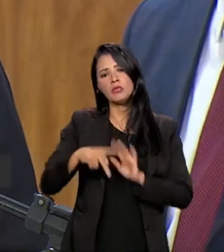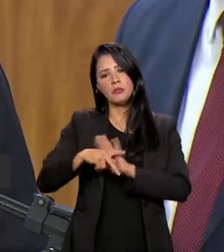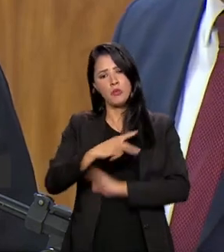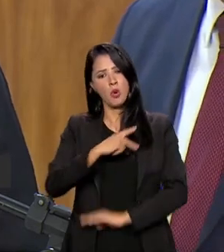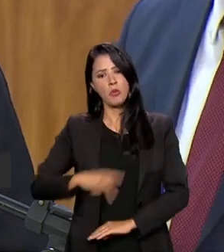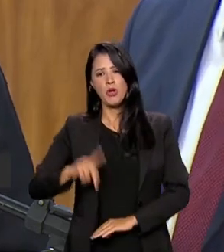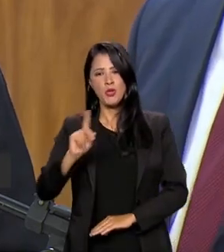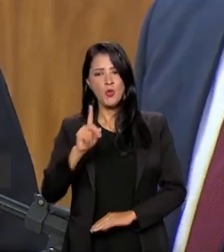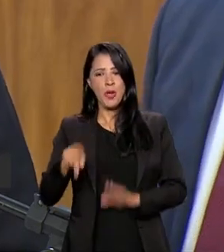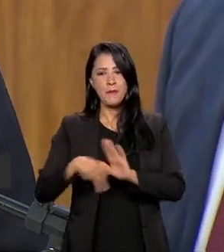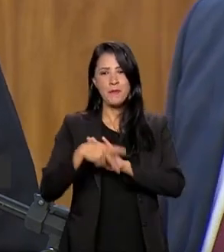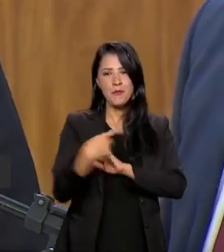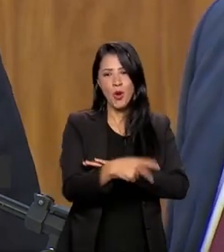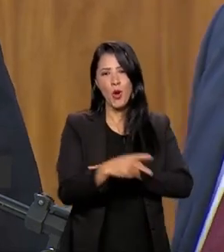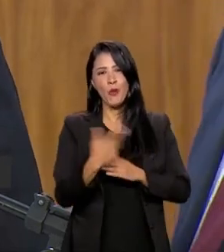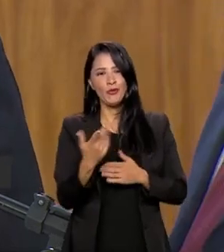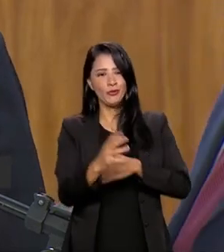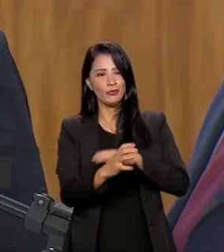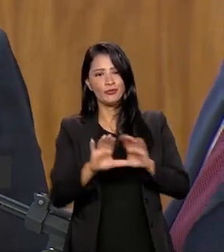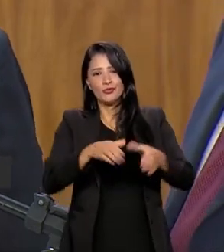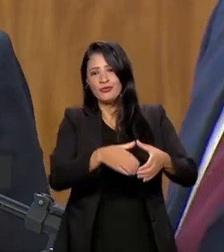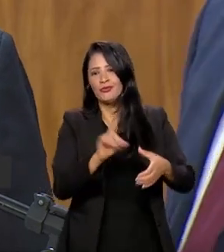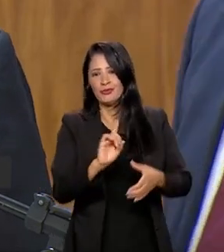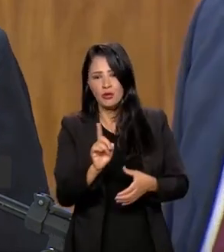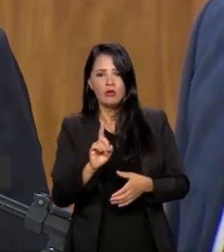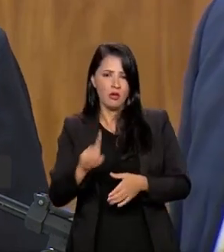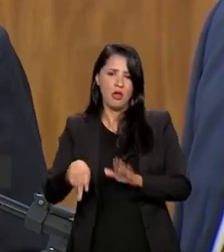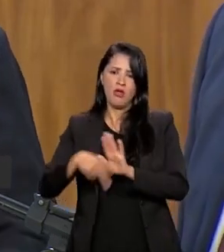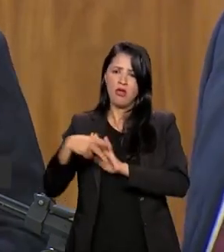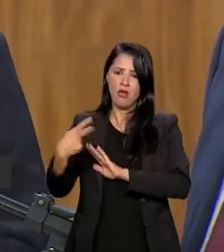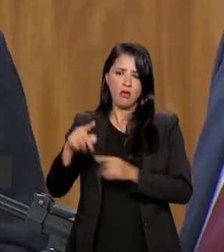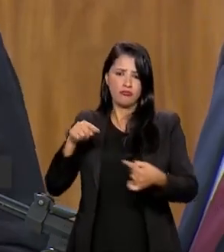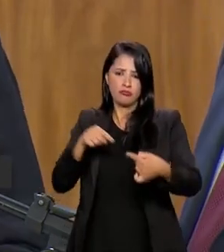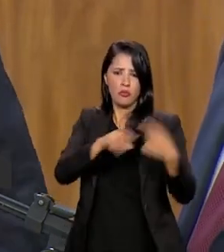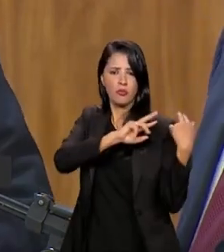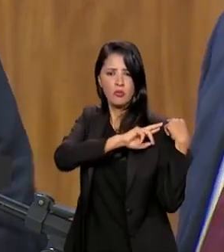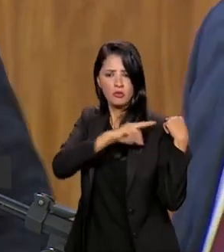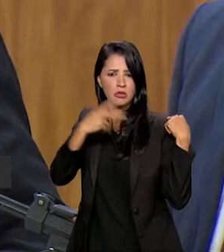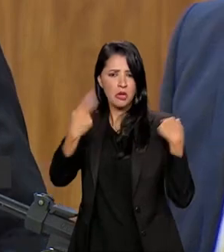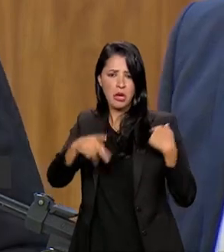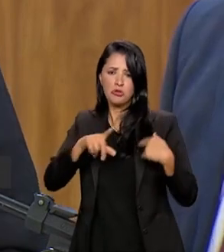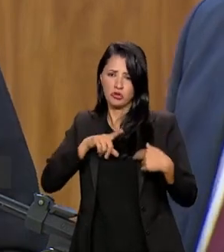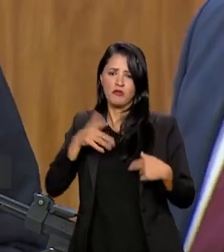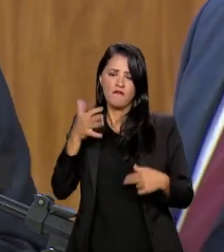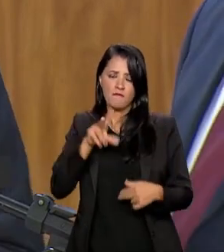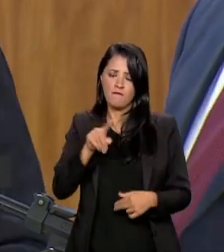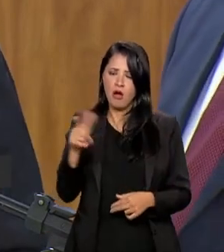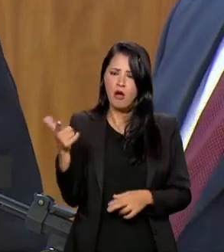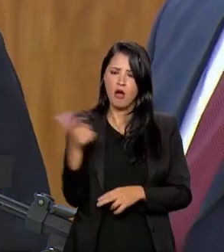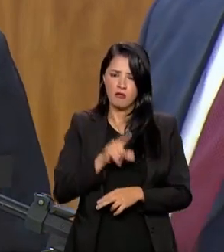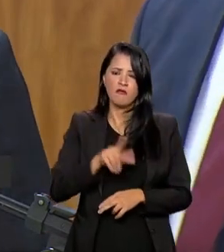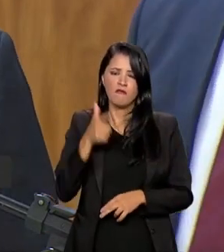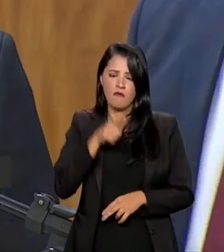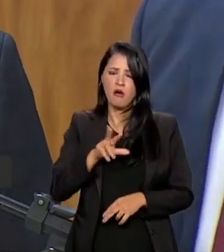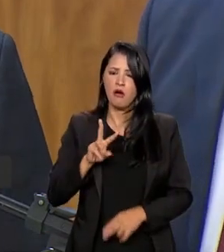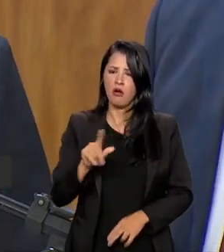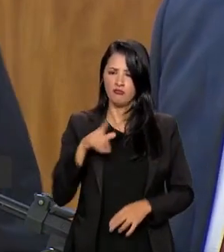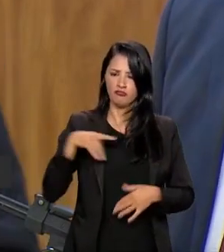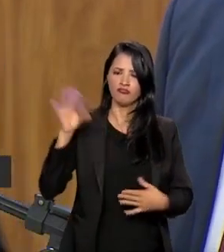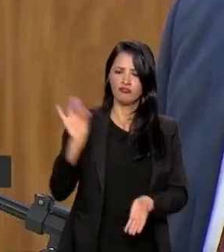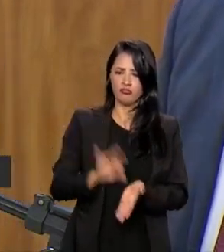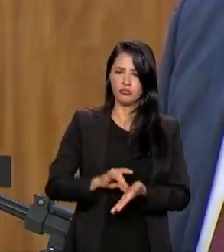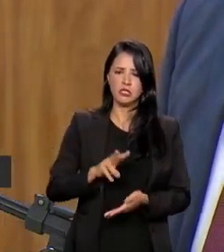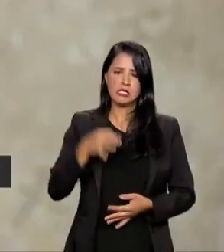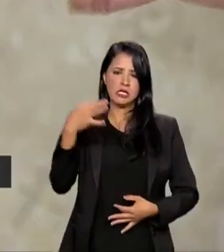questão corporativa, é uma questão, de fato, da missão ser cumprida. E ela está sendo cumprida e vai ser cumprida com eficiência, temos